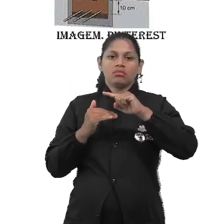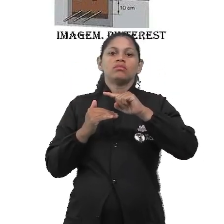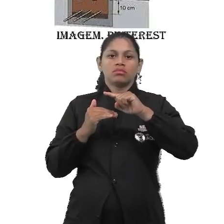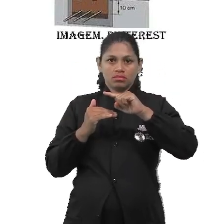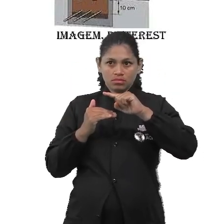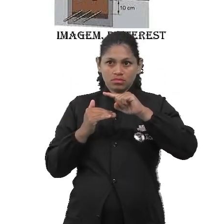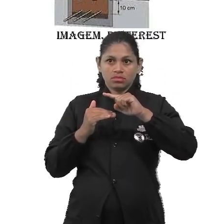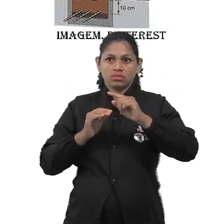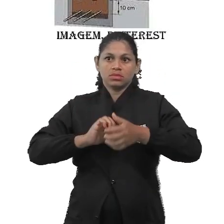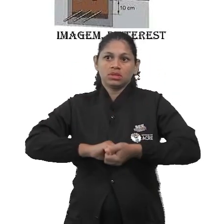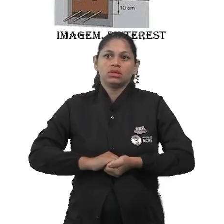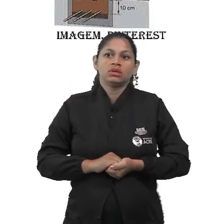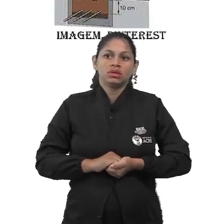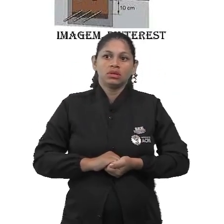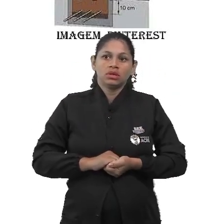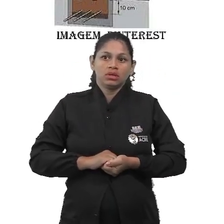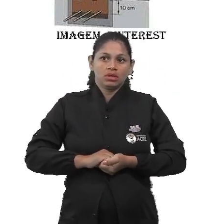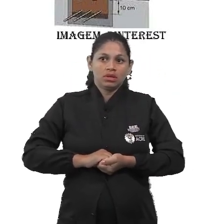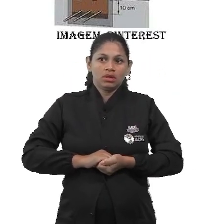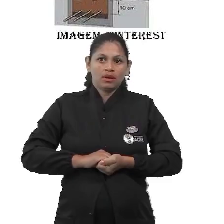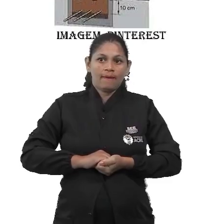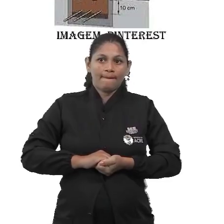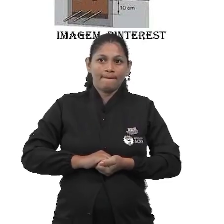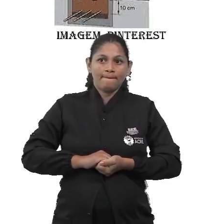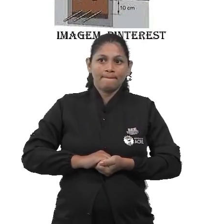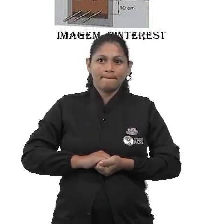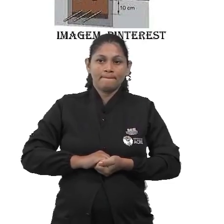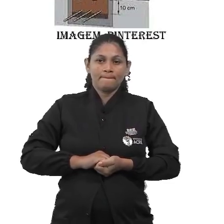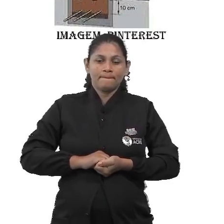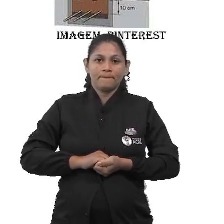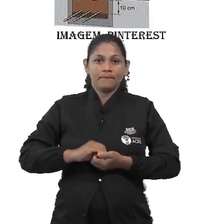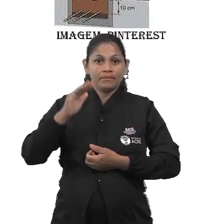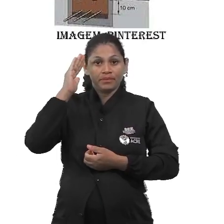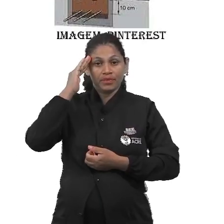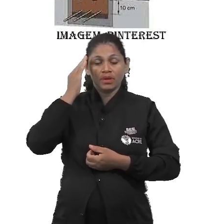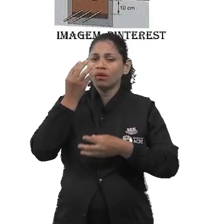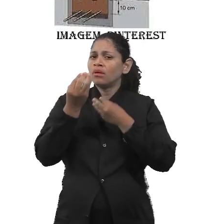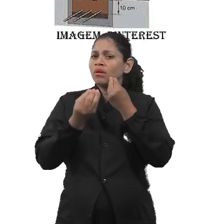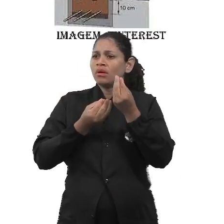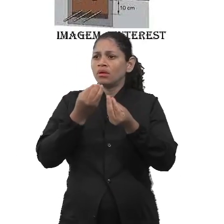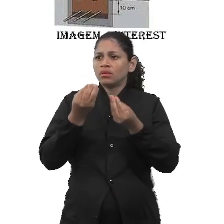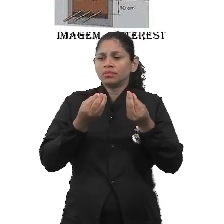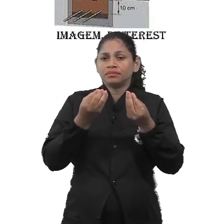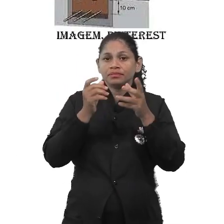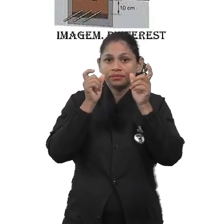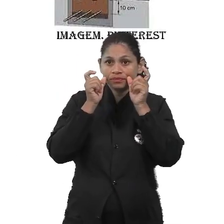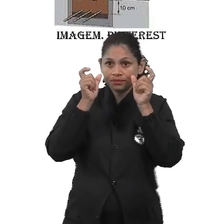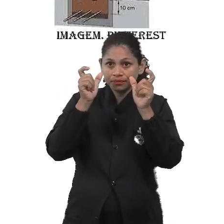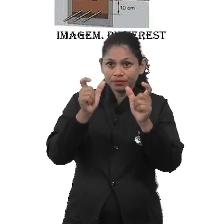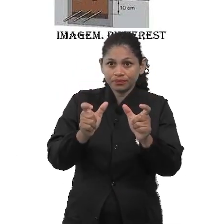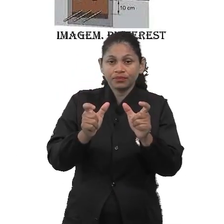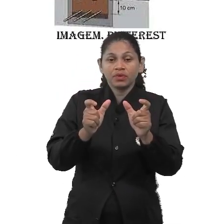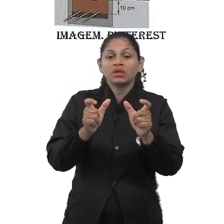fica em cima na fração, tá bom? Vamos lá? Vamos entender como. Eu vou olhar para essa relação de metros